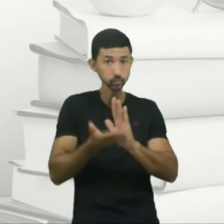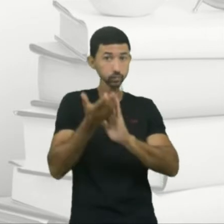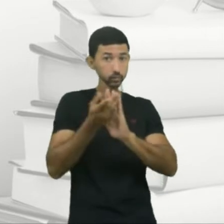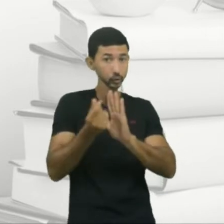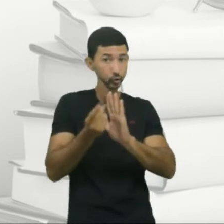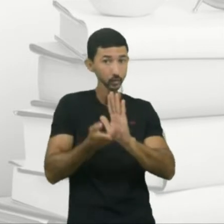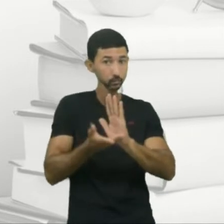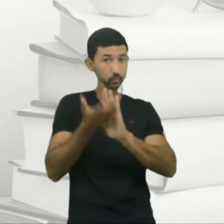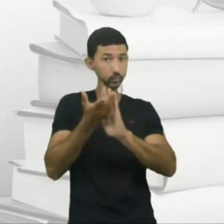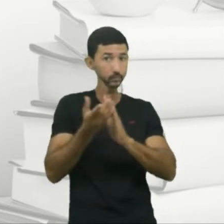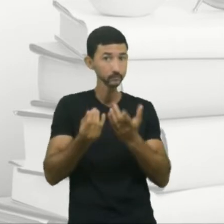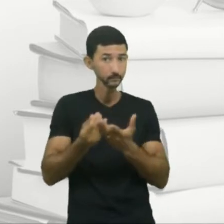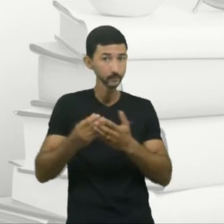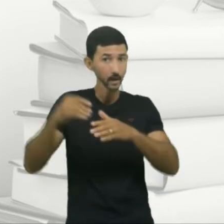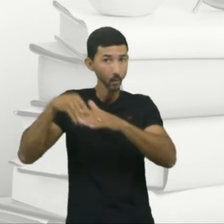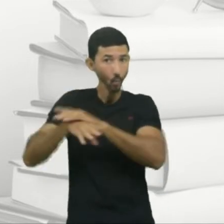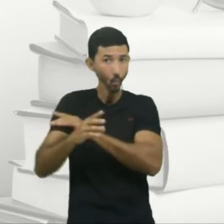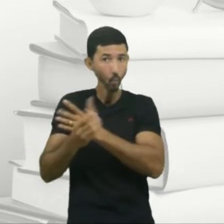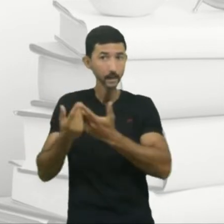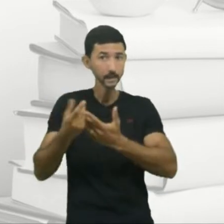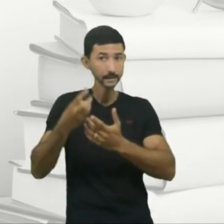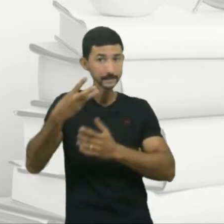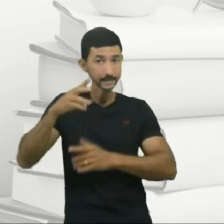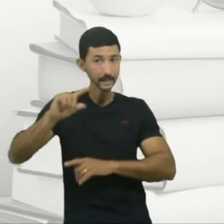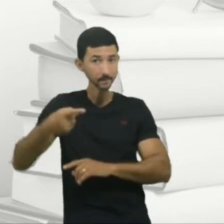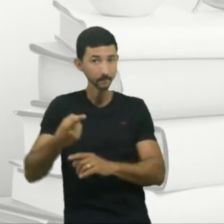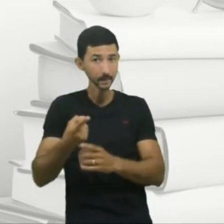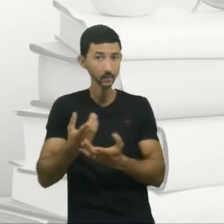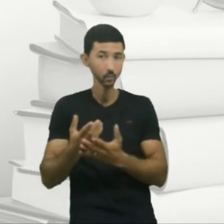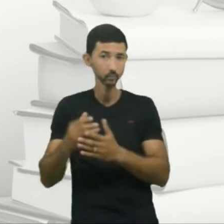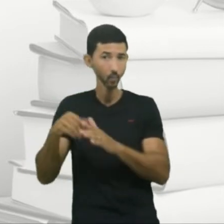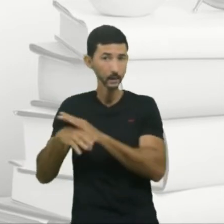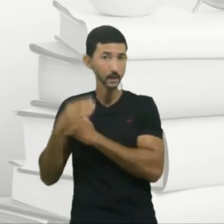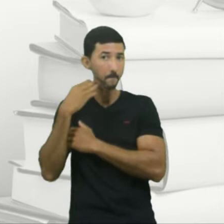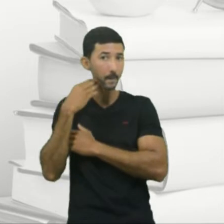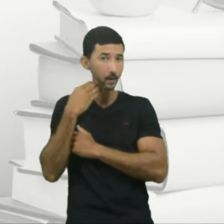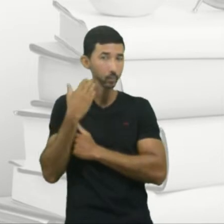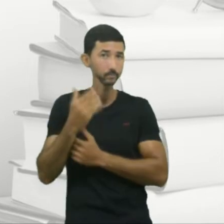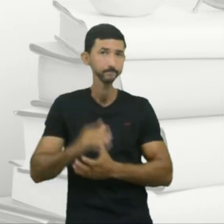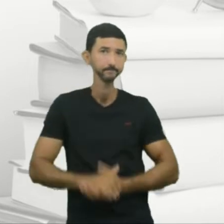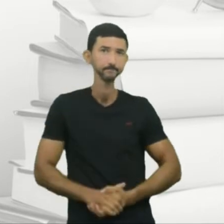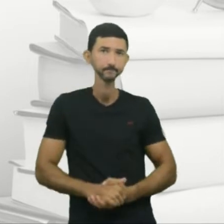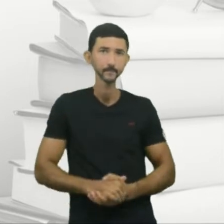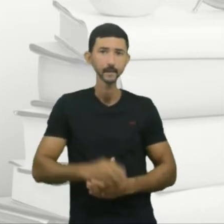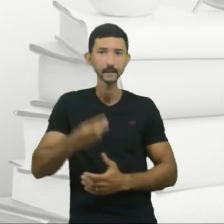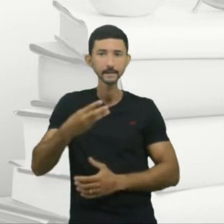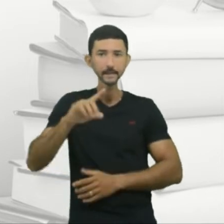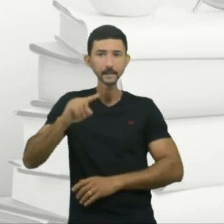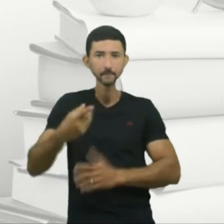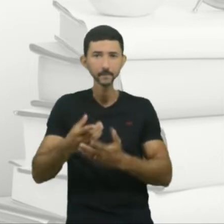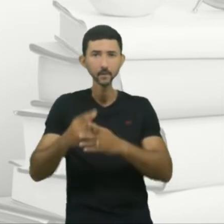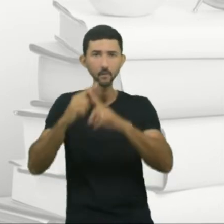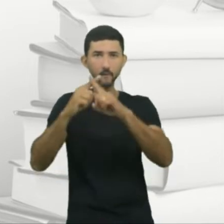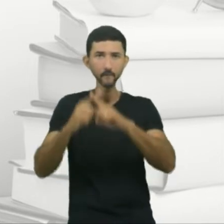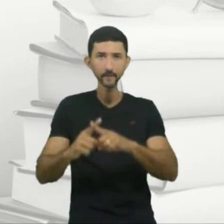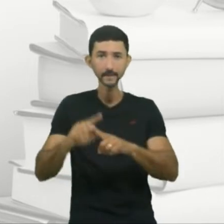você vai ter por aplicar esse valor na tua caderneta de poupanças. R$3.000